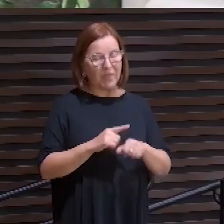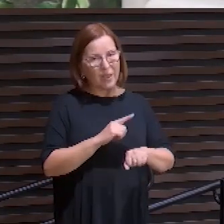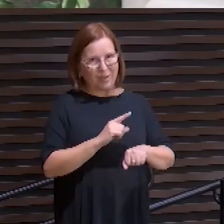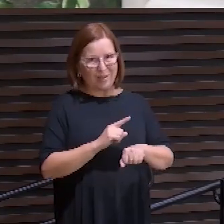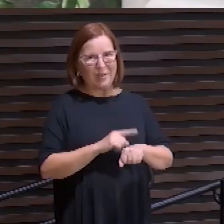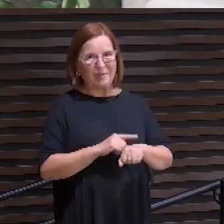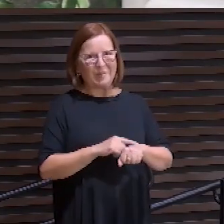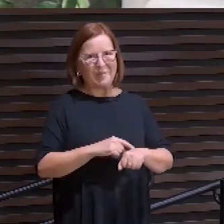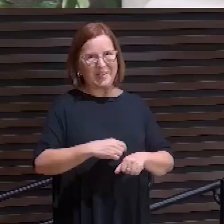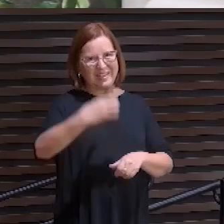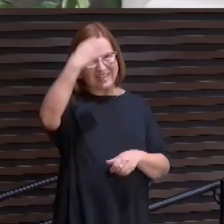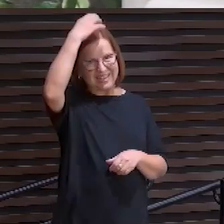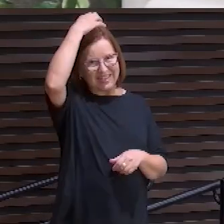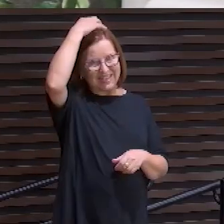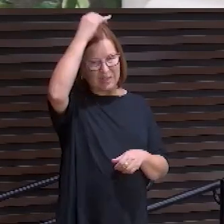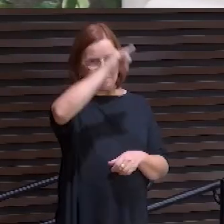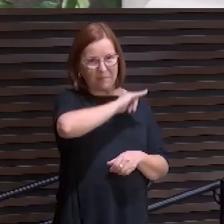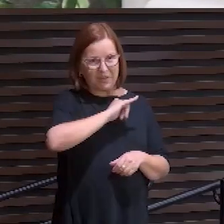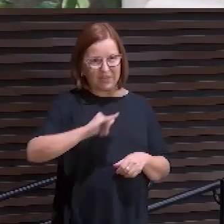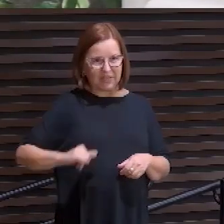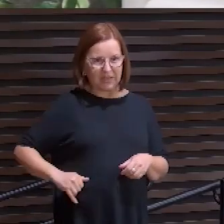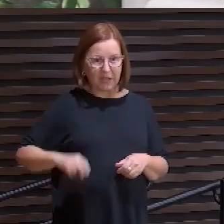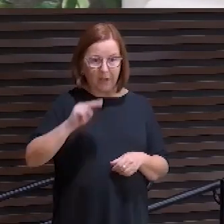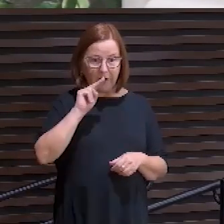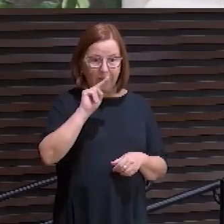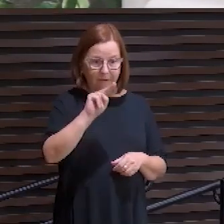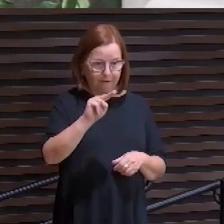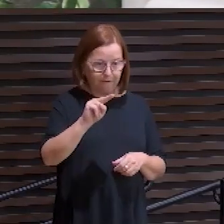tirada daquele barquinho,